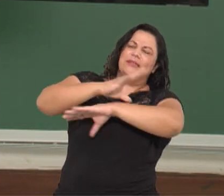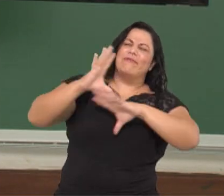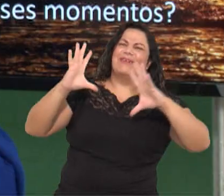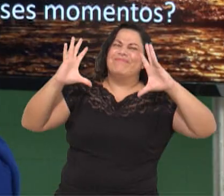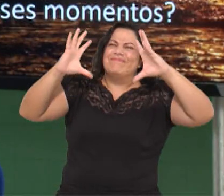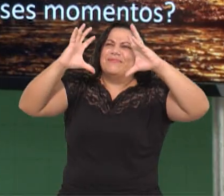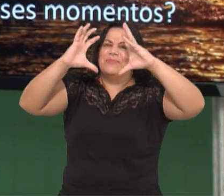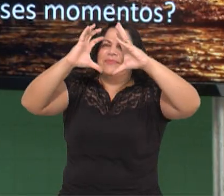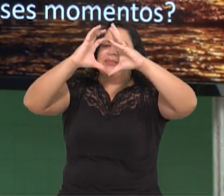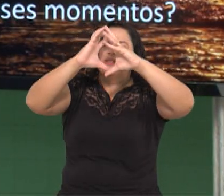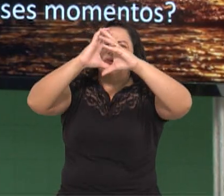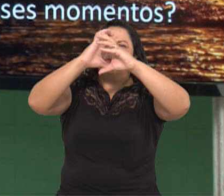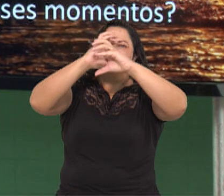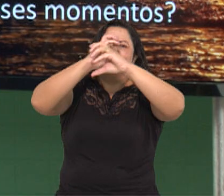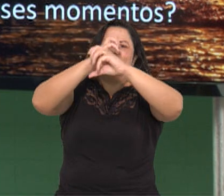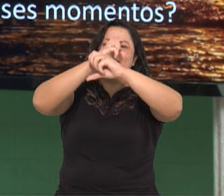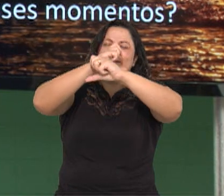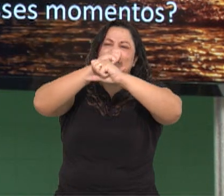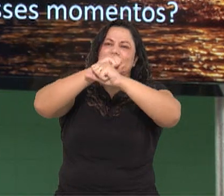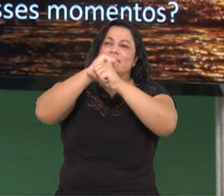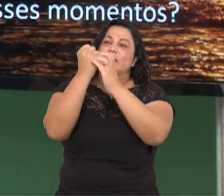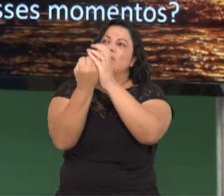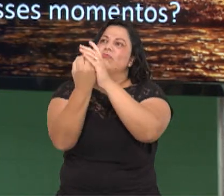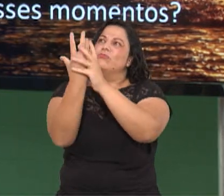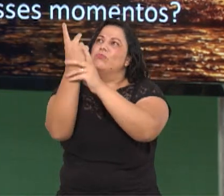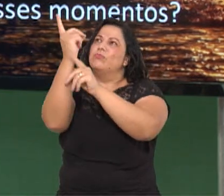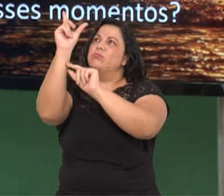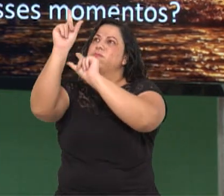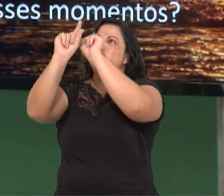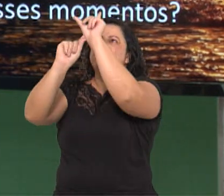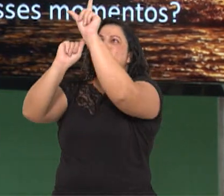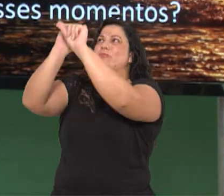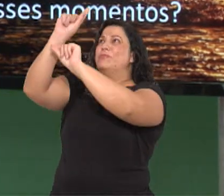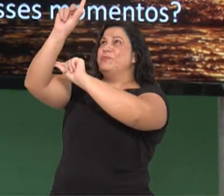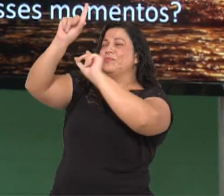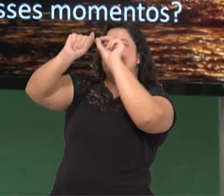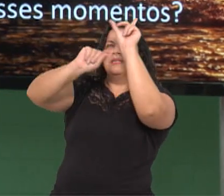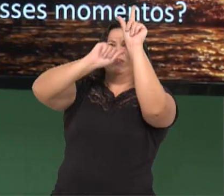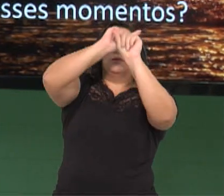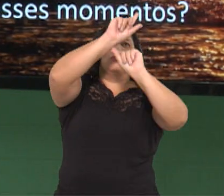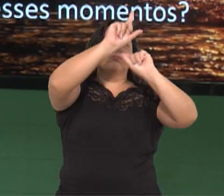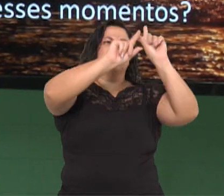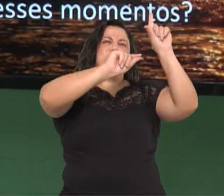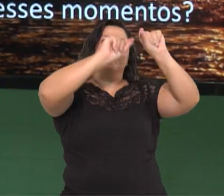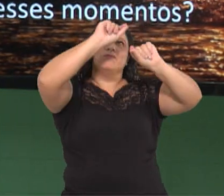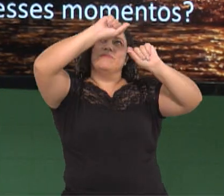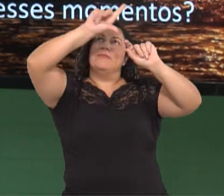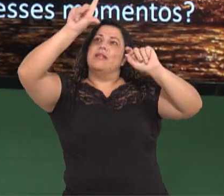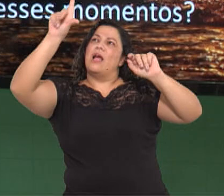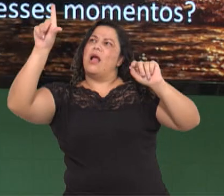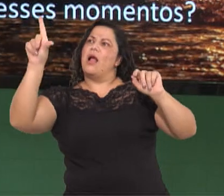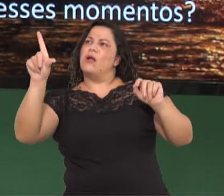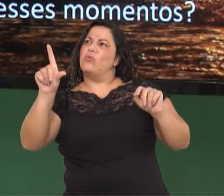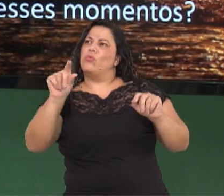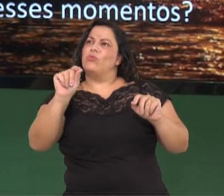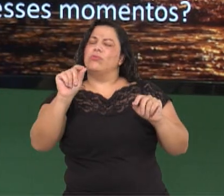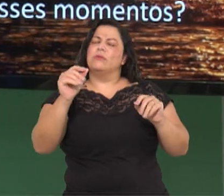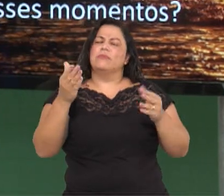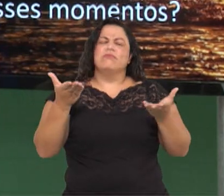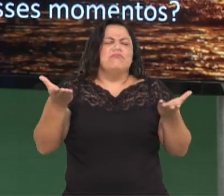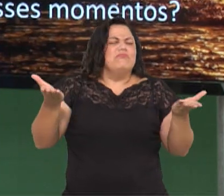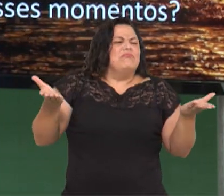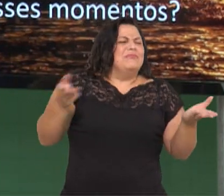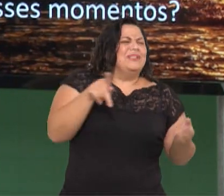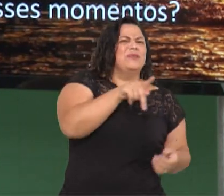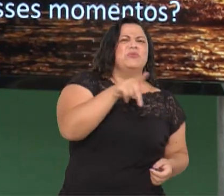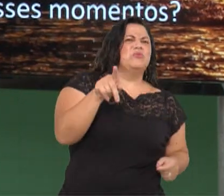escurecendo, vai surgindo as primeiras estrelas, vai surgindo a lua. Mas, Fabiano, qual que é a relação? O que